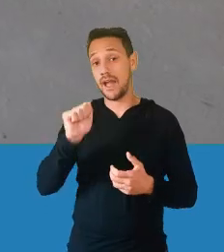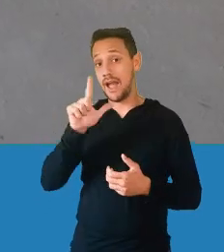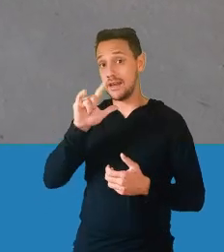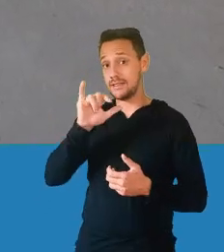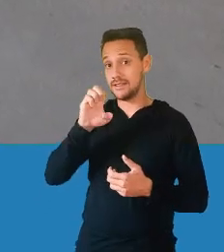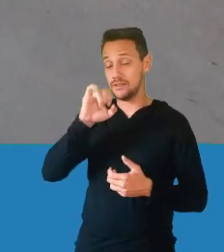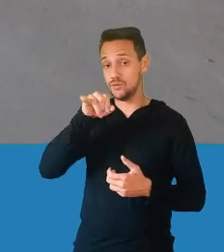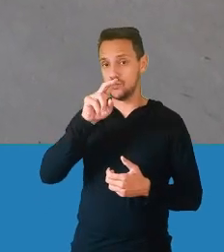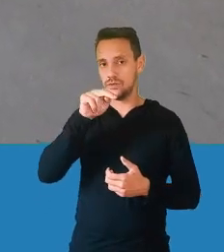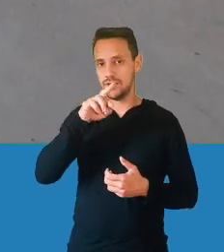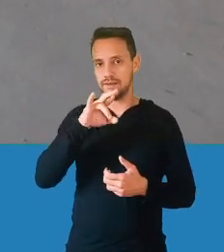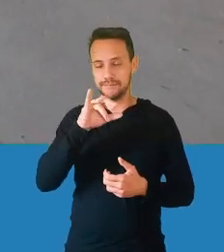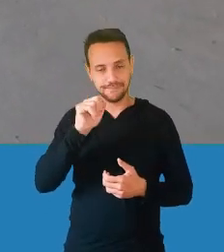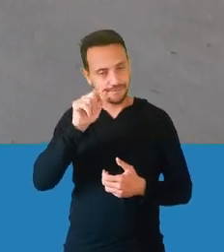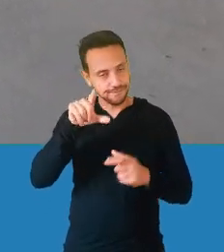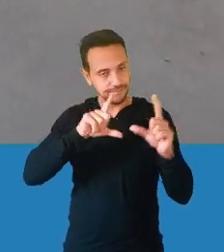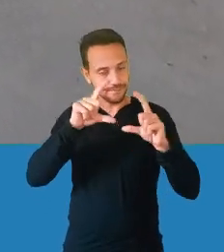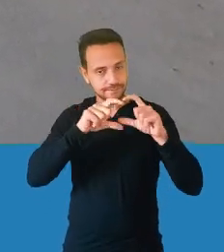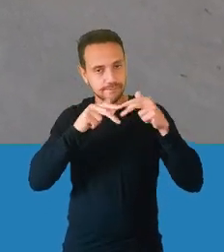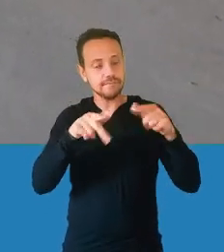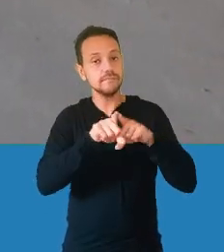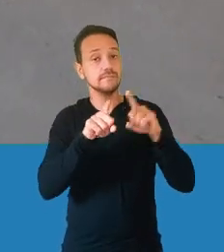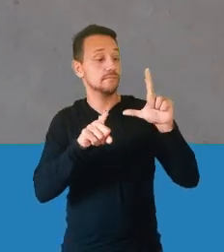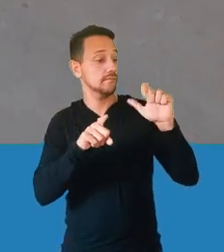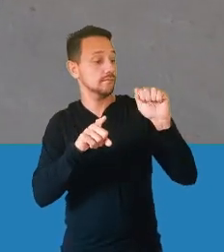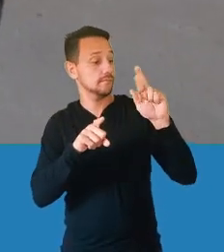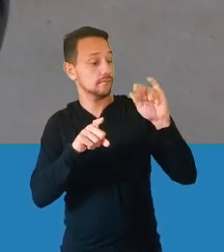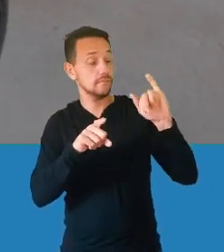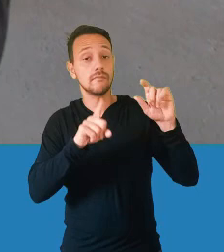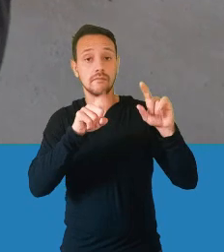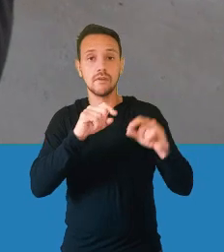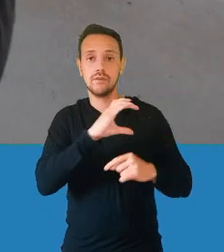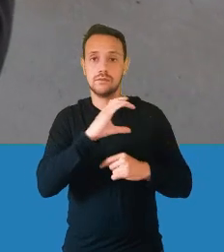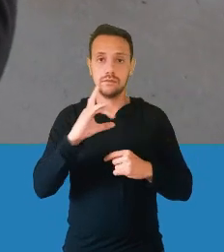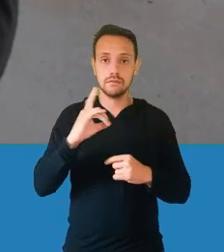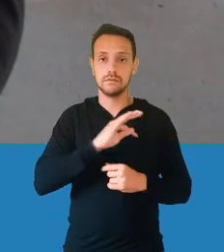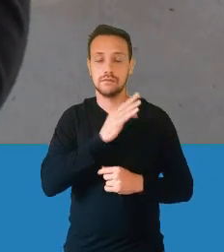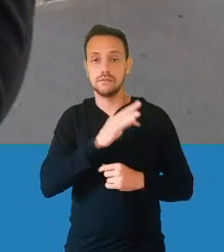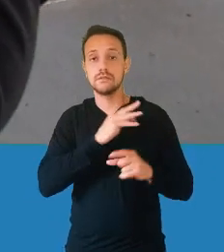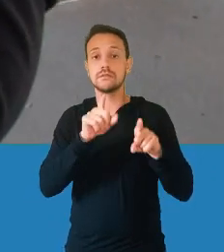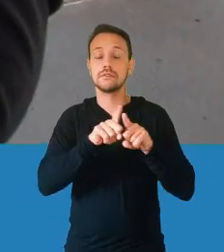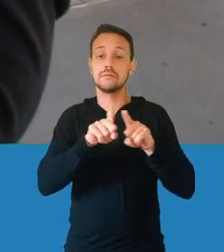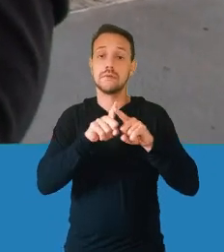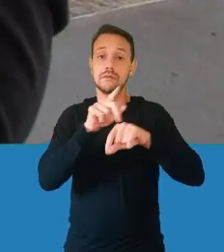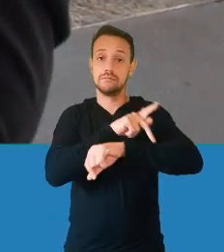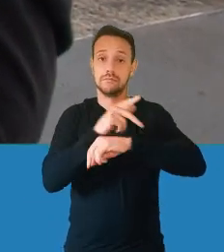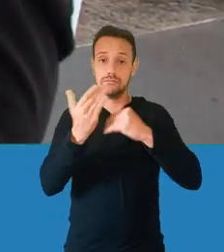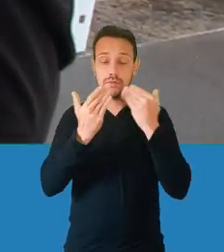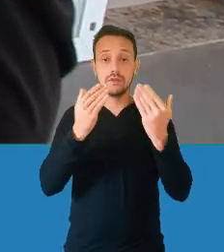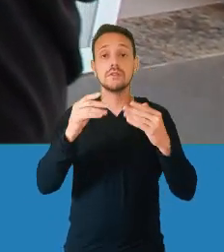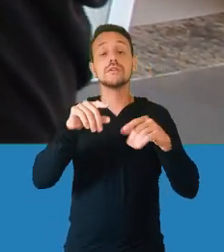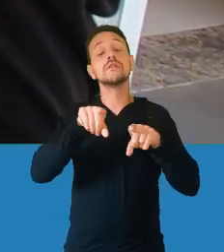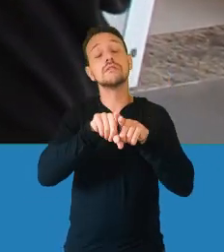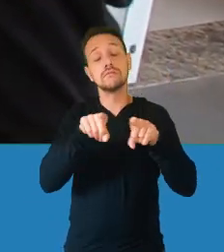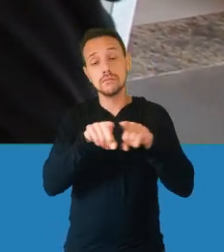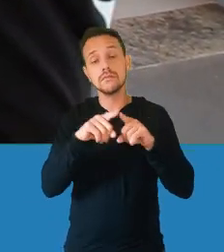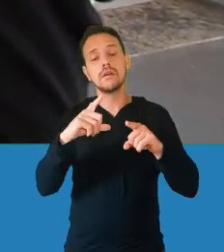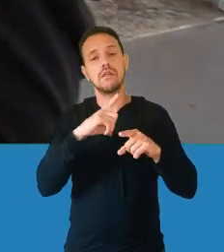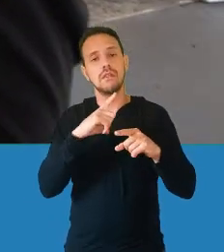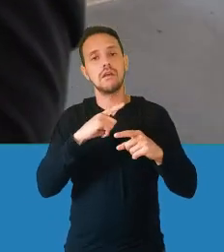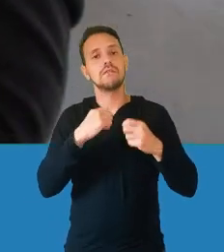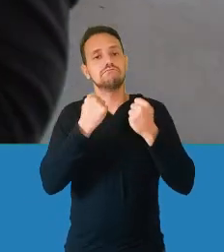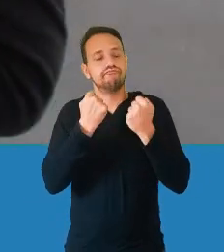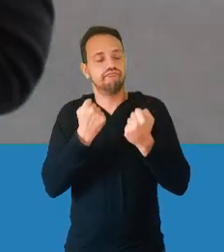Larissa Junqueira, aqui na TV ADFIP, e a Lari, que é a nossa coordenadora técnica, é psicopedagoga e também tem